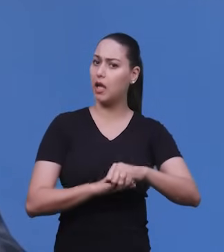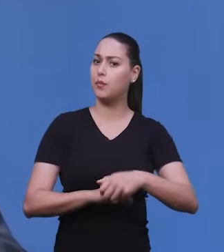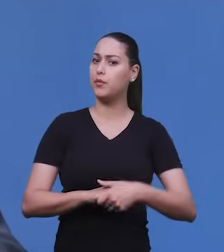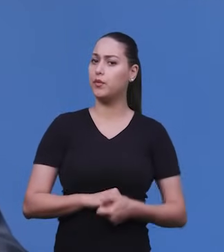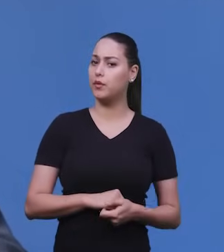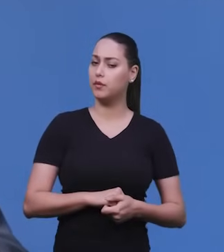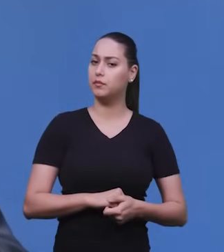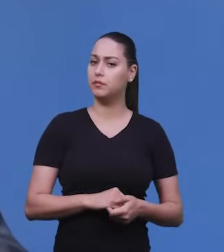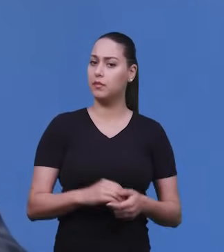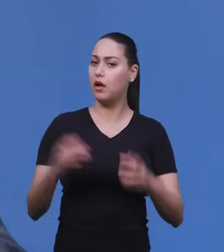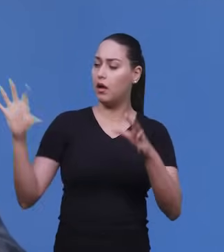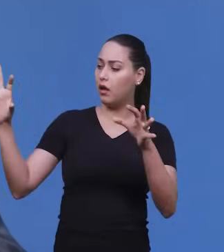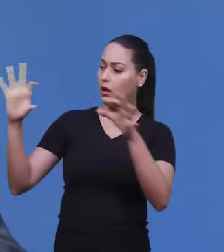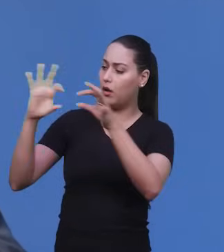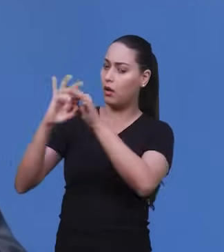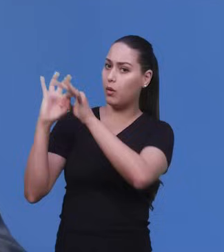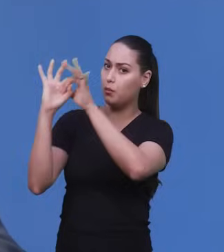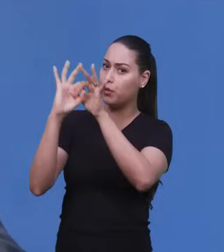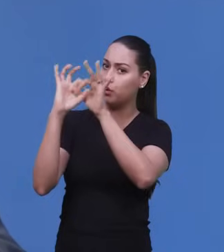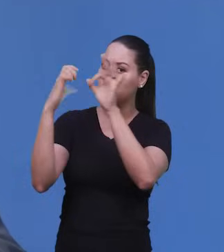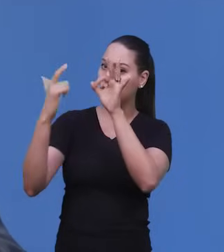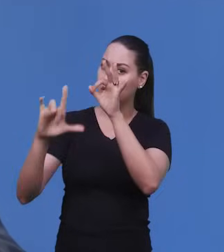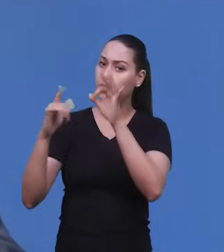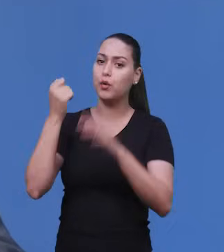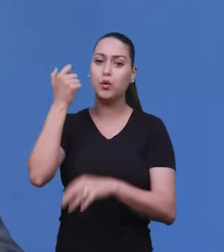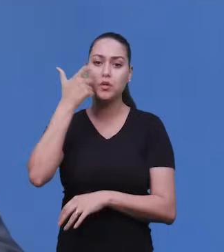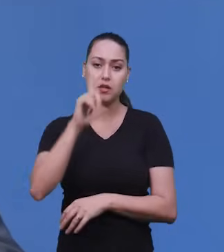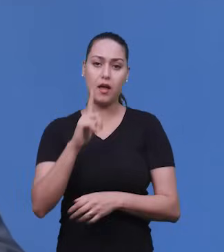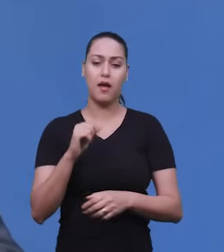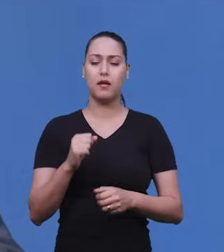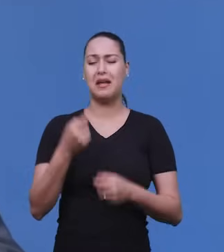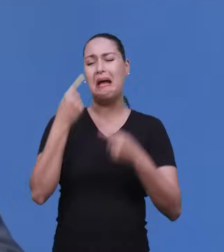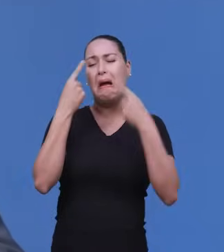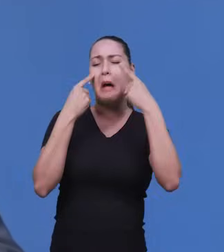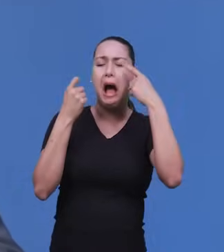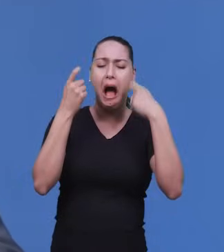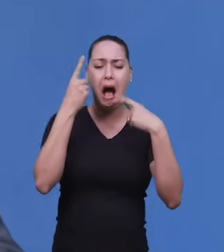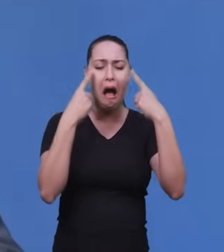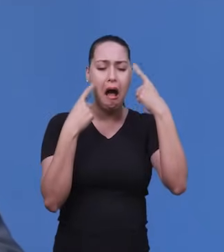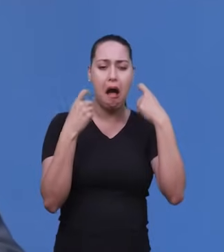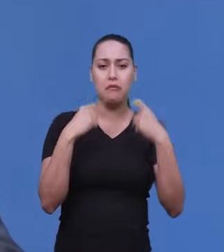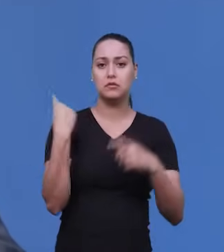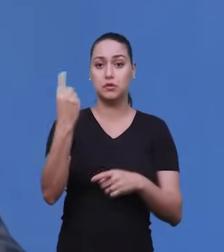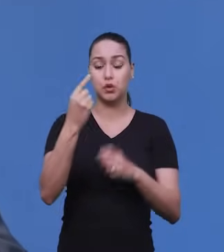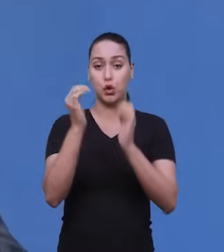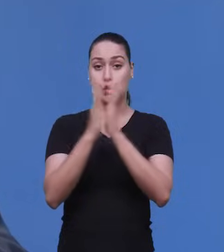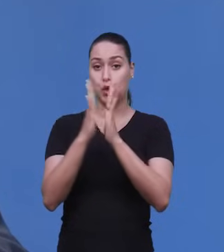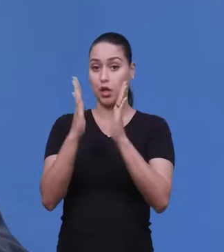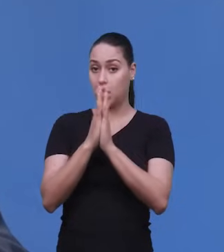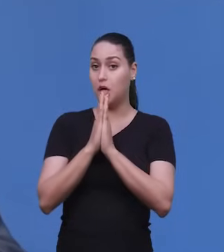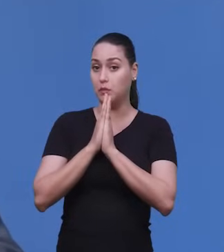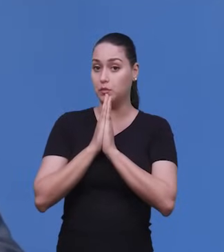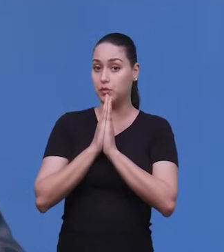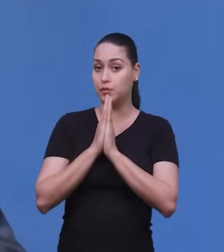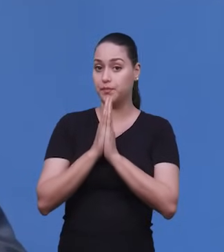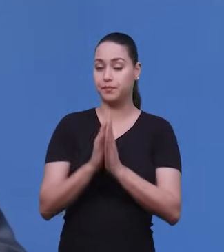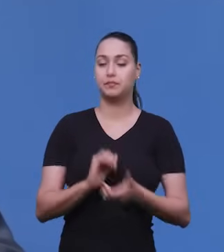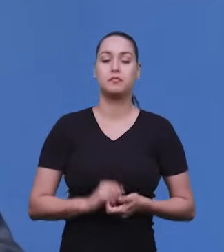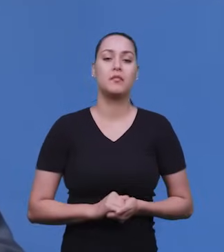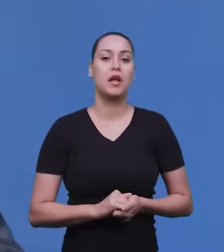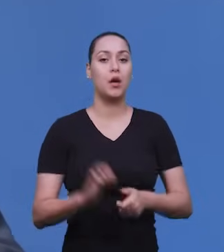do atendimento ele chorou muito, nós oramos por ele e falamos, olha, como você está longe, ele estava em outro